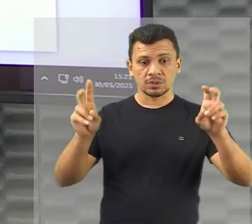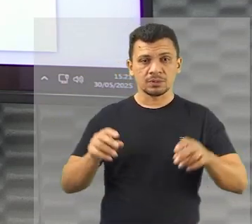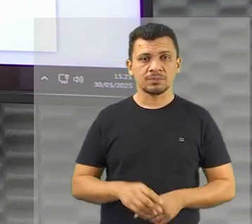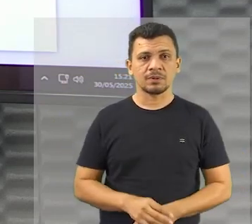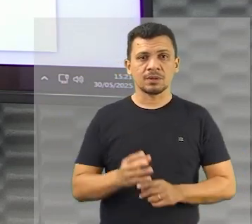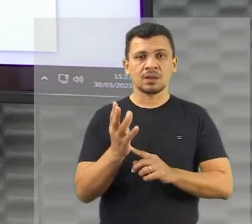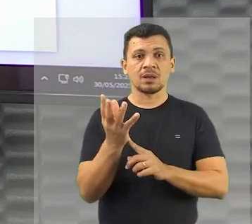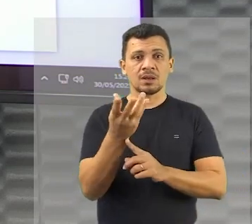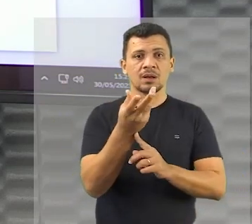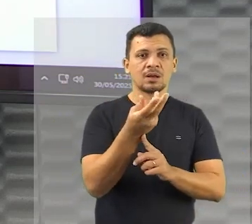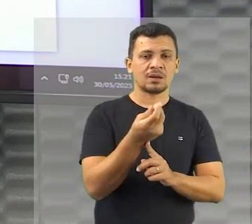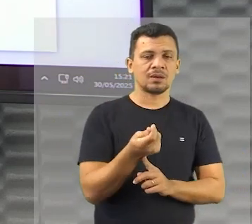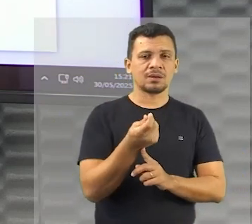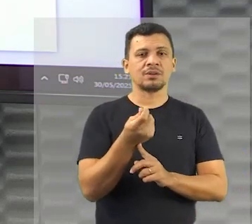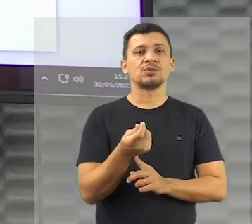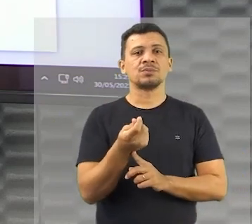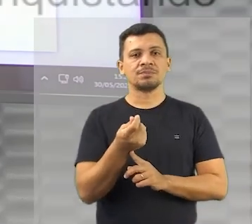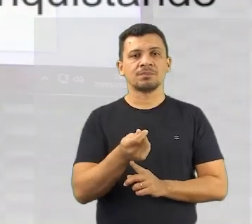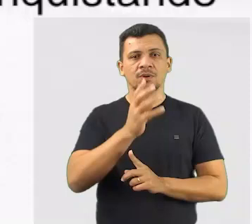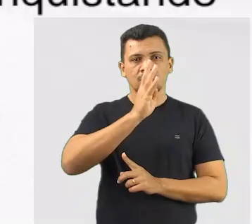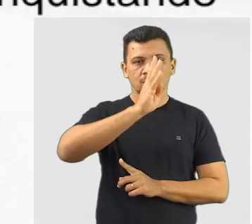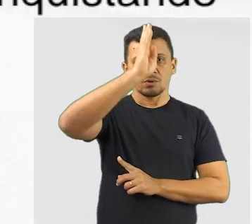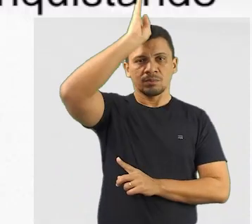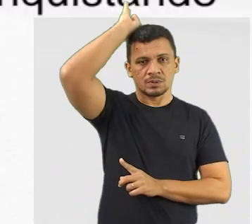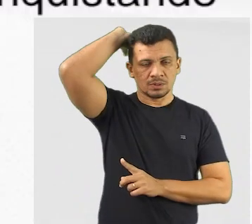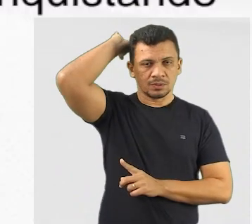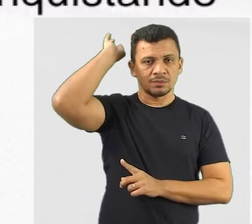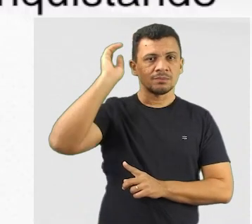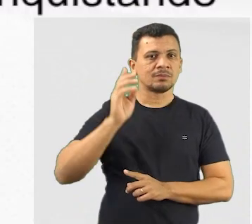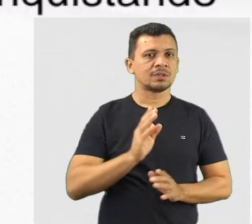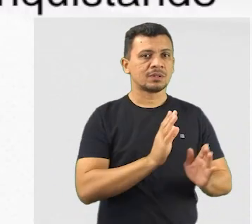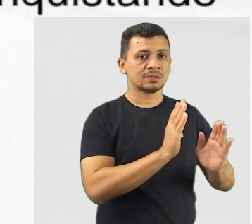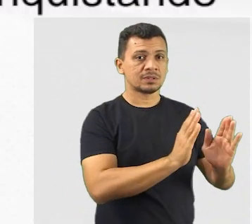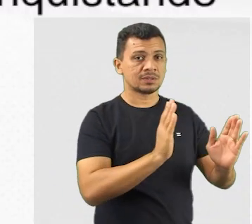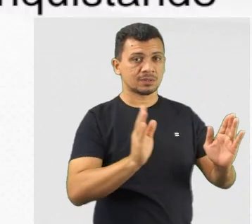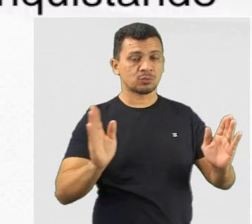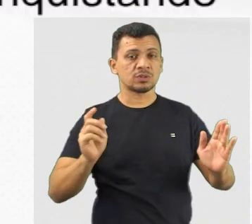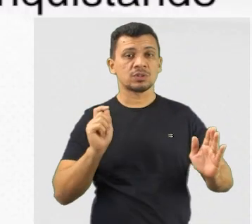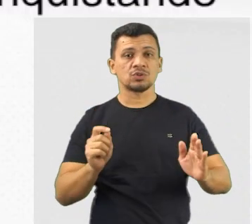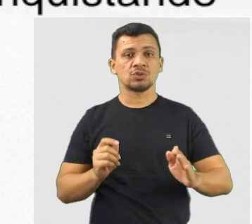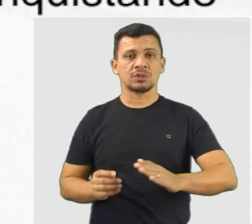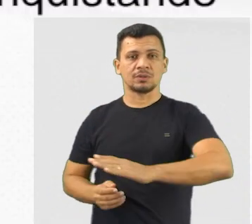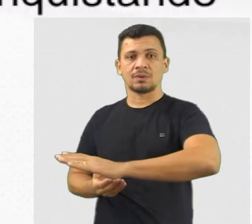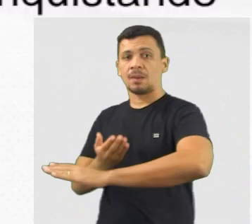arte romana. Levar em consideração que a gente tem uma sequência de pré-história,